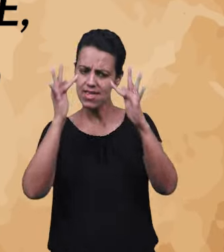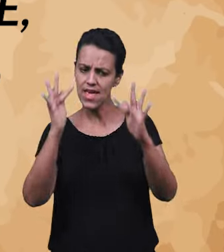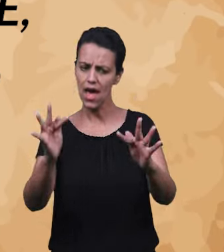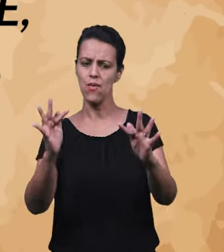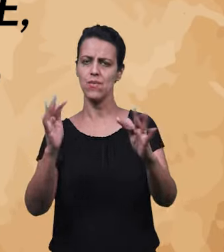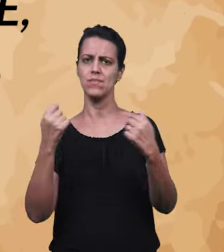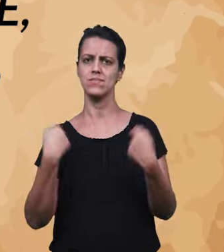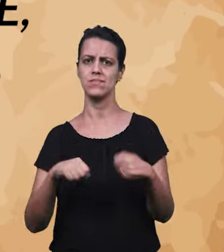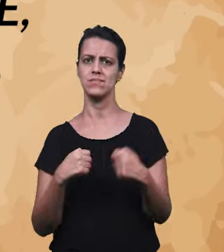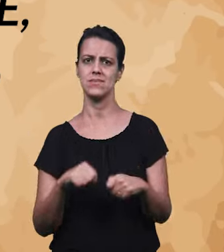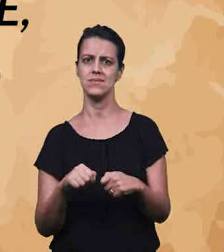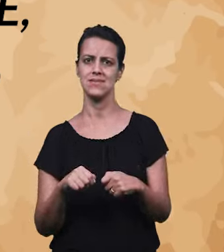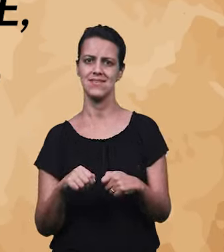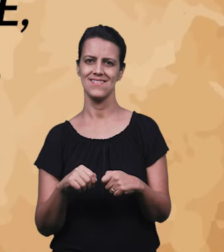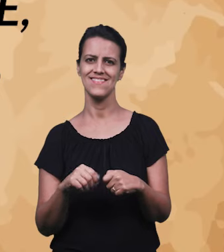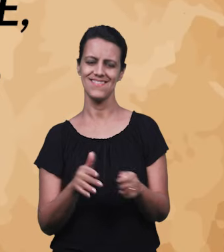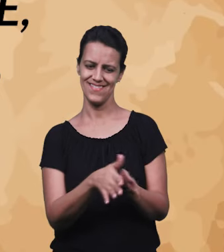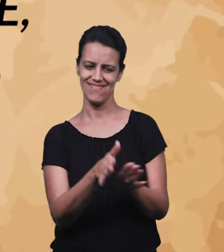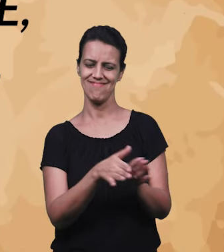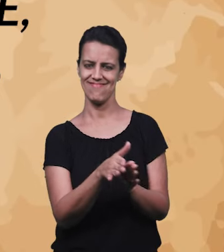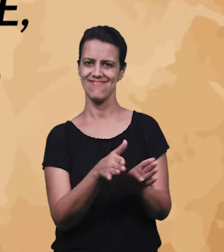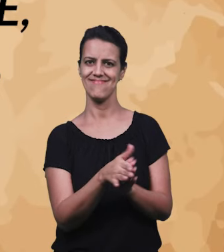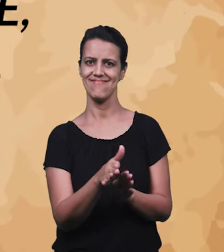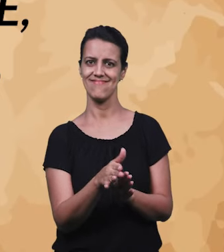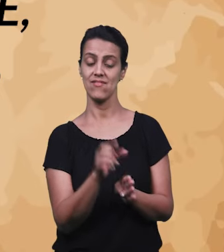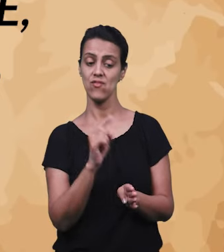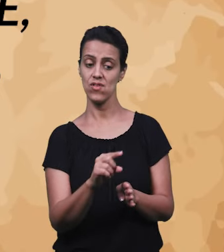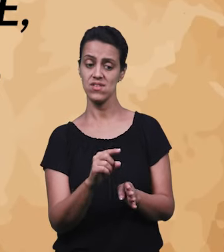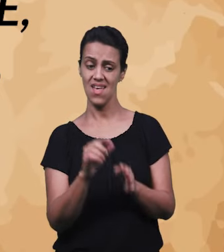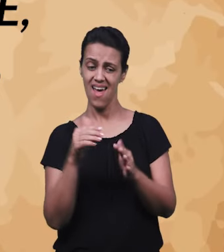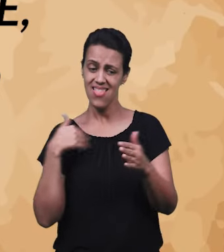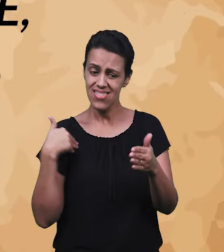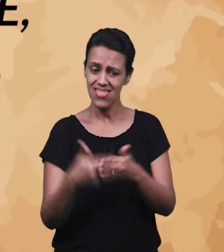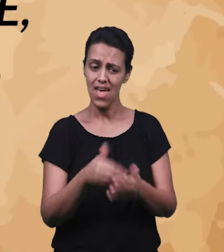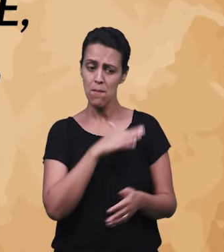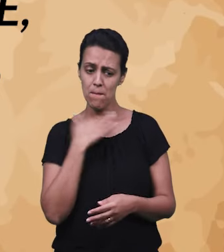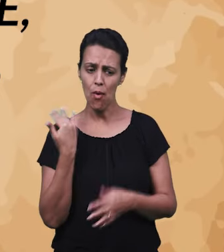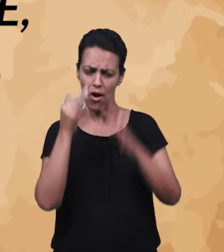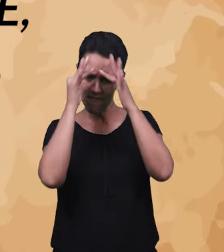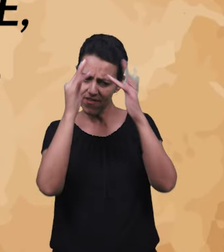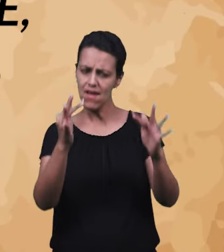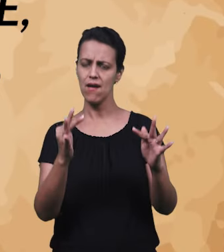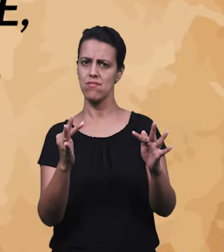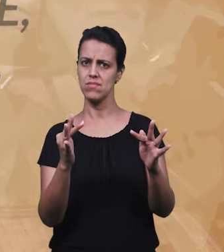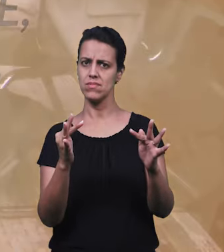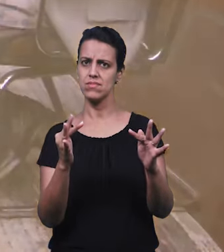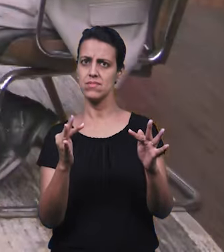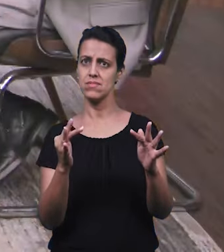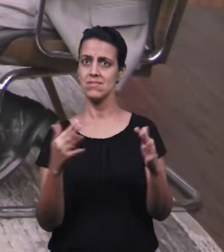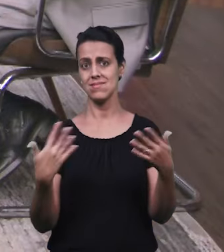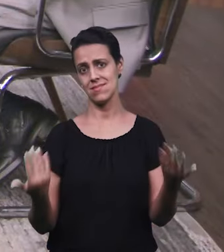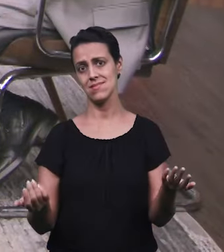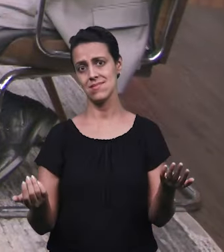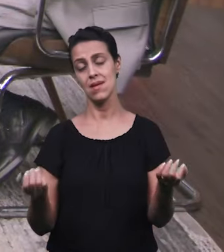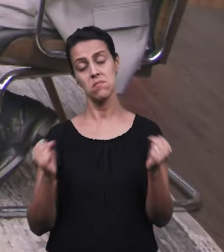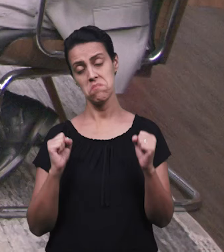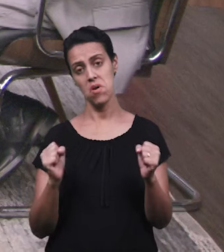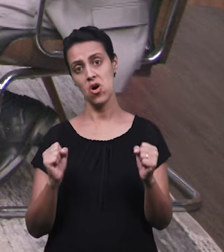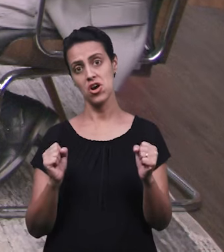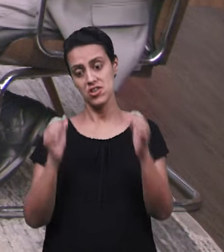foi vivida com base na determinação, ser fiel até a morte. Então, ele podia ser fiel até na